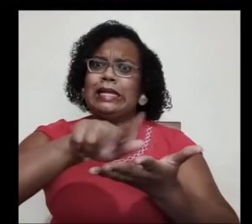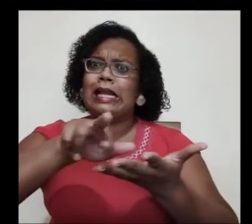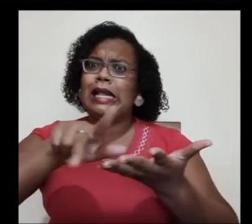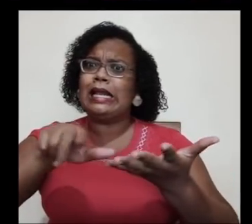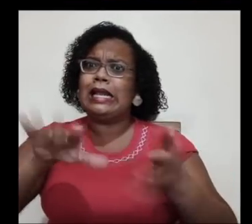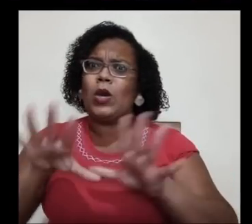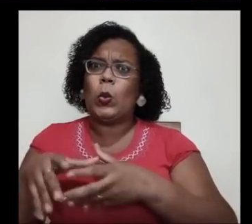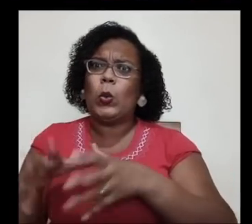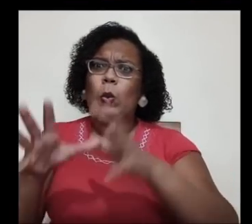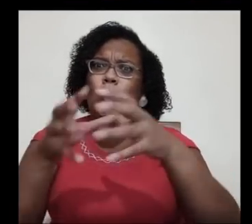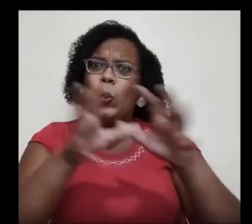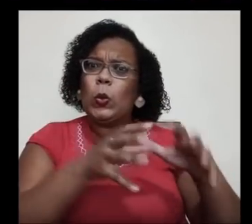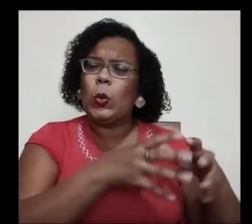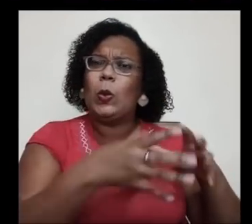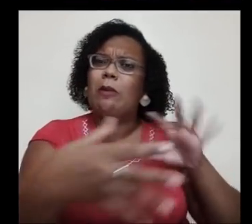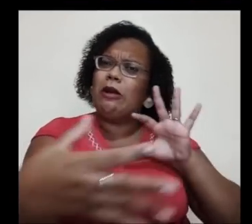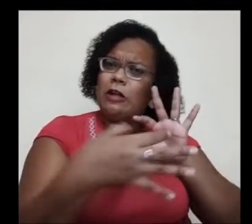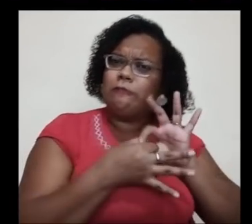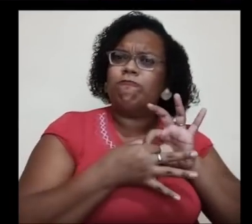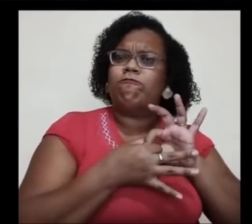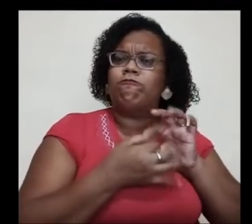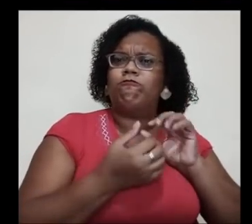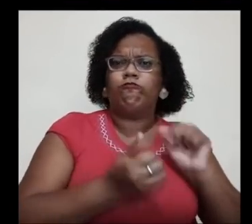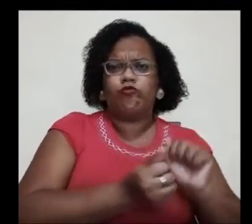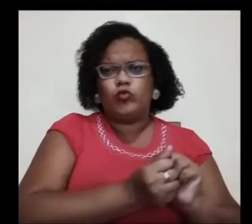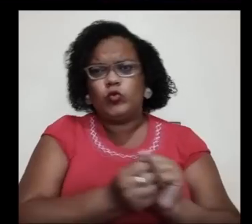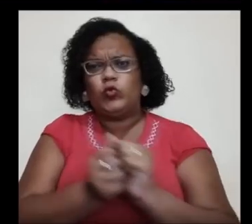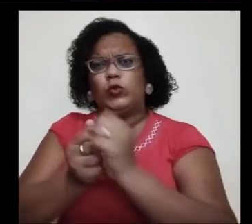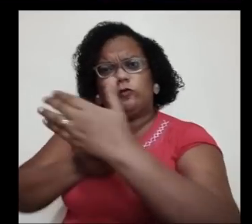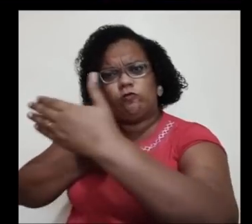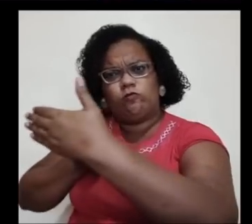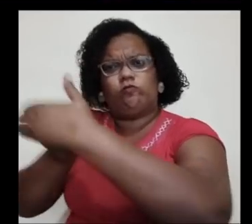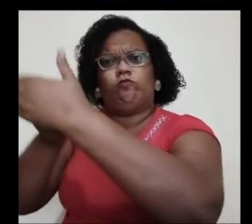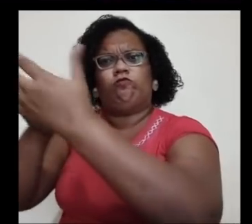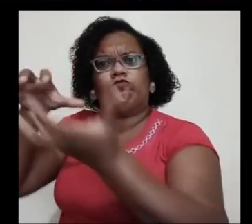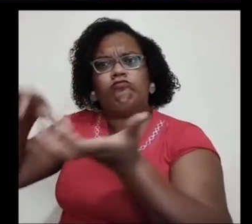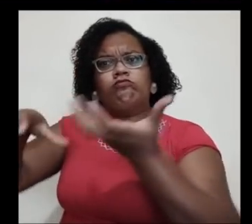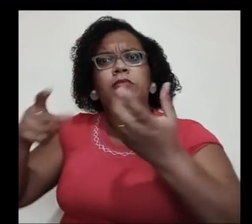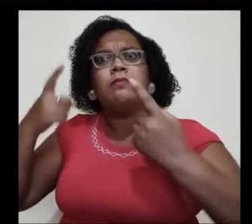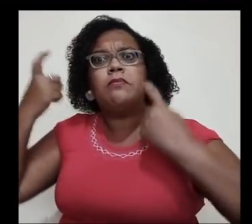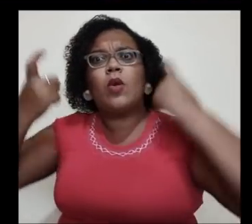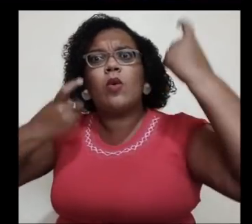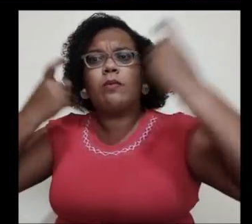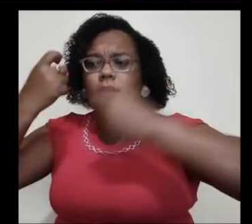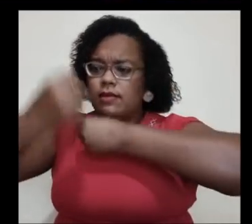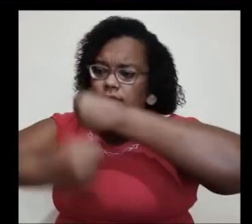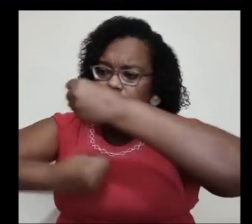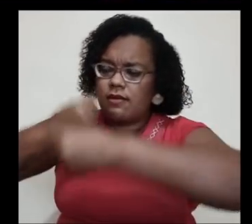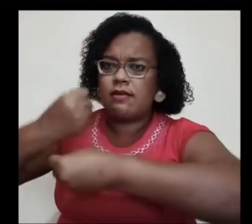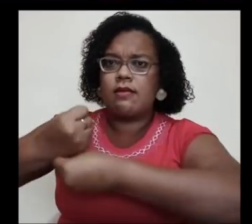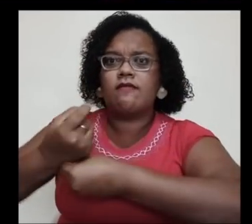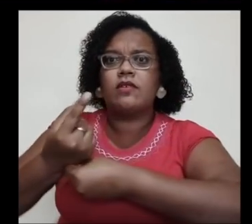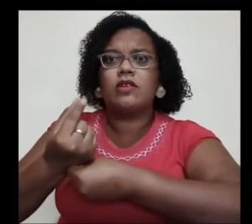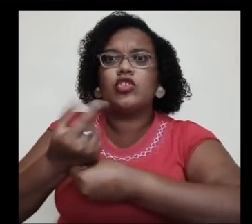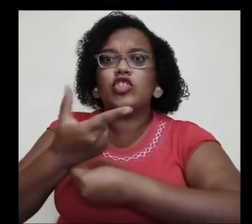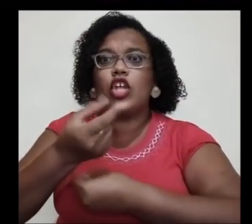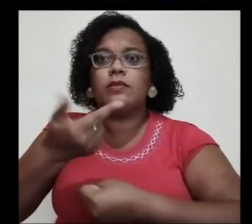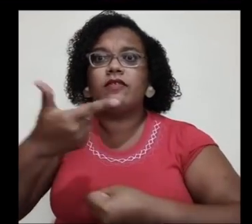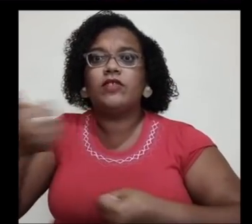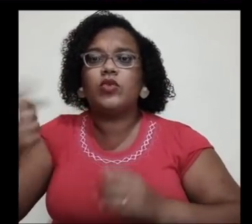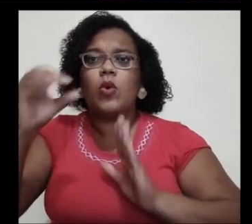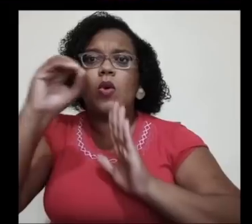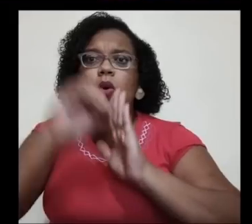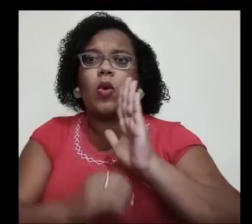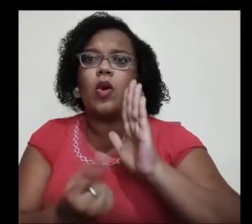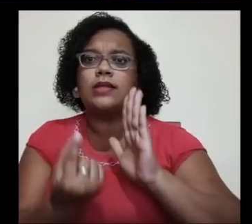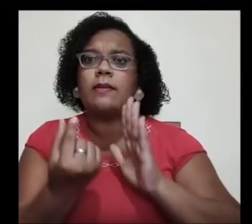de sociedades, estamos junto ao Congresso Nacional, preocupados com o orçamento para 2021, essa recomposição do orçamento, porque